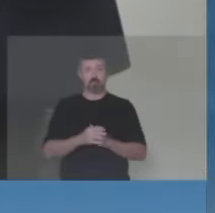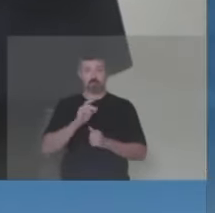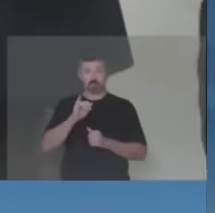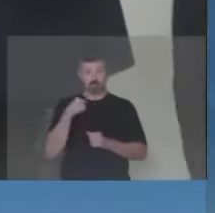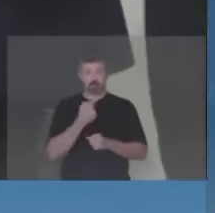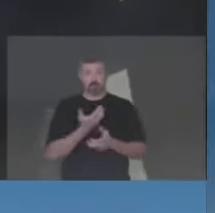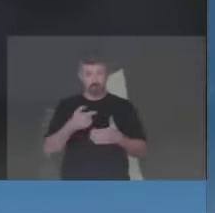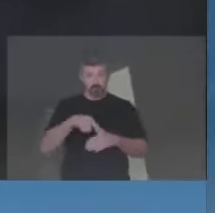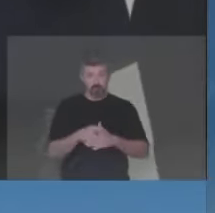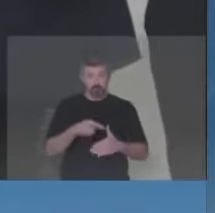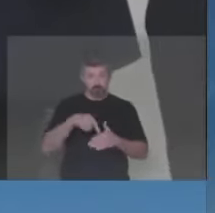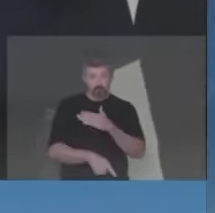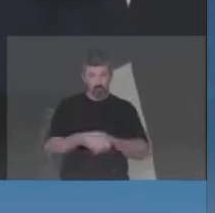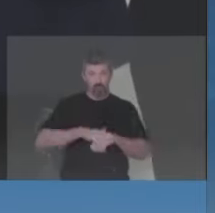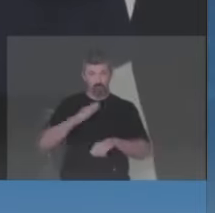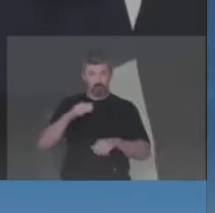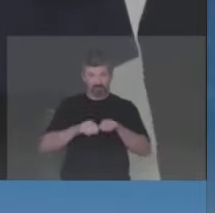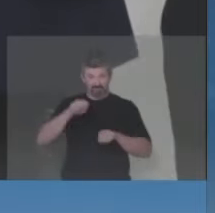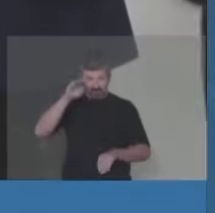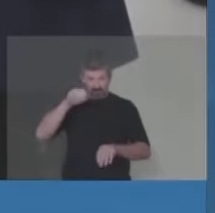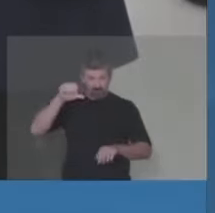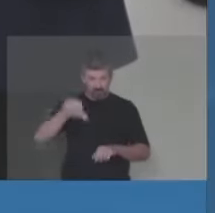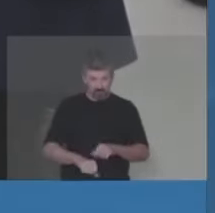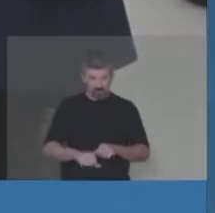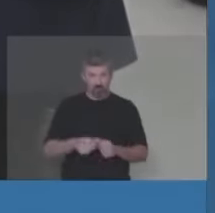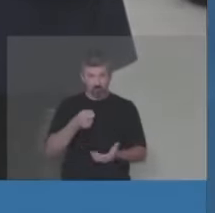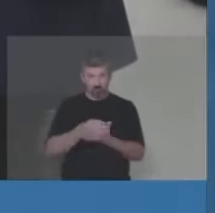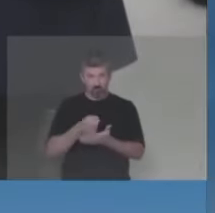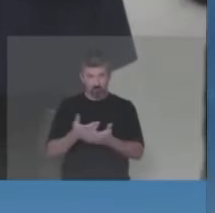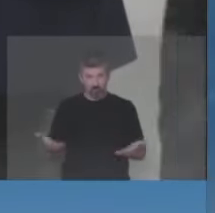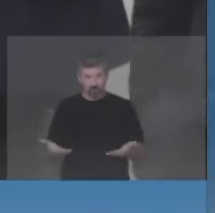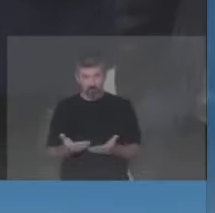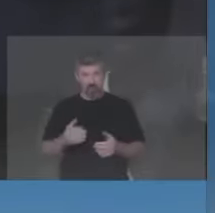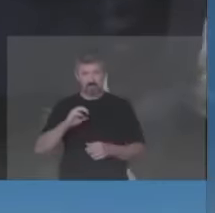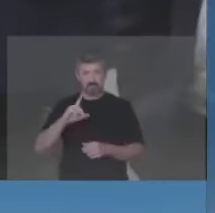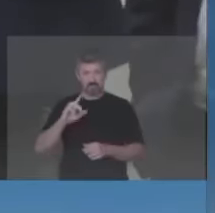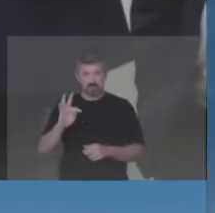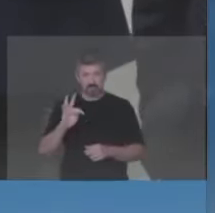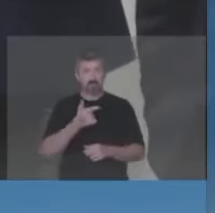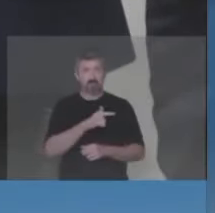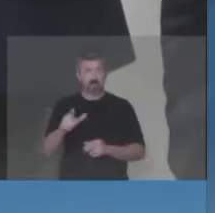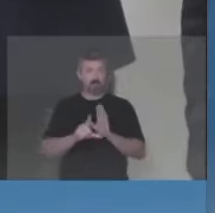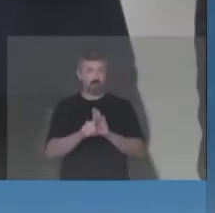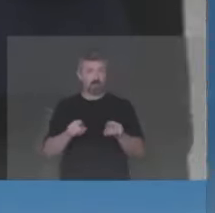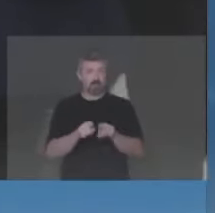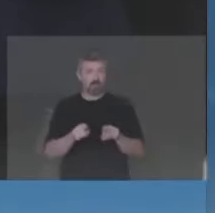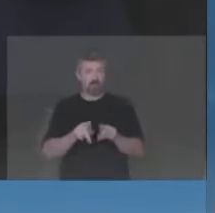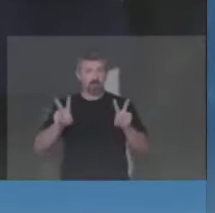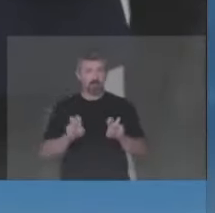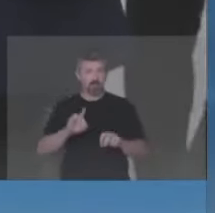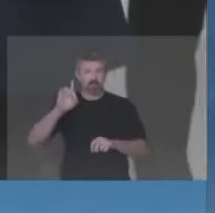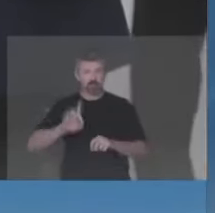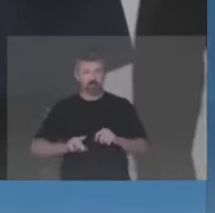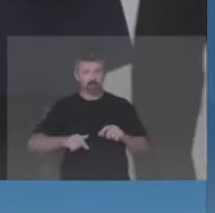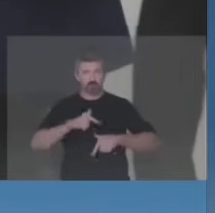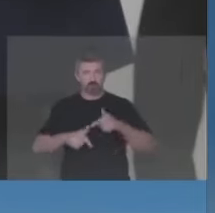quiser aprofundar as desigualdades que impõe hoje a CLT e outras legislações em relação ao direito dos trabalhadores, é você